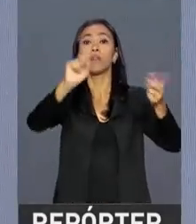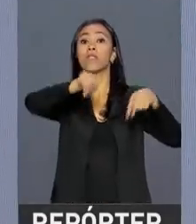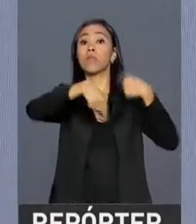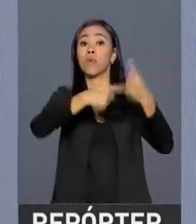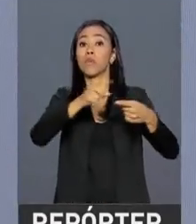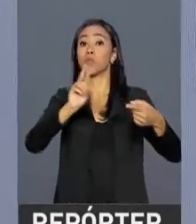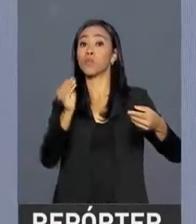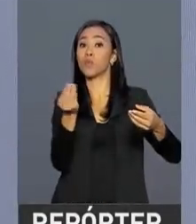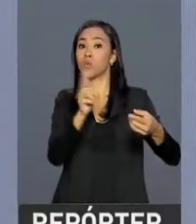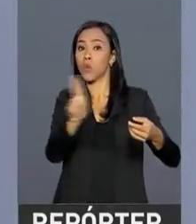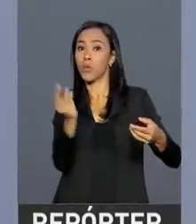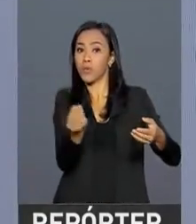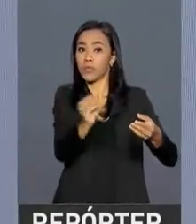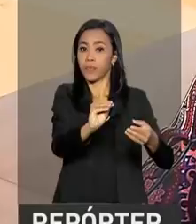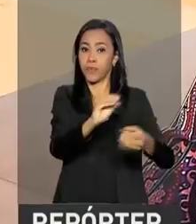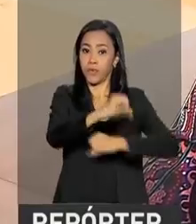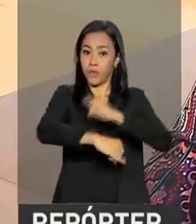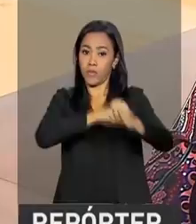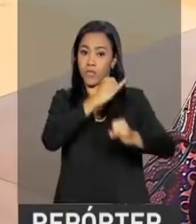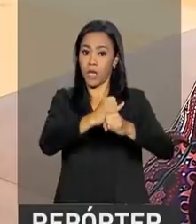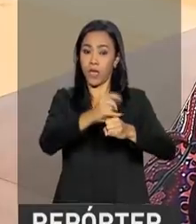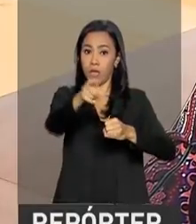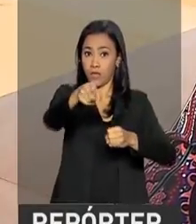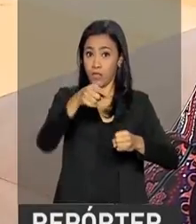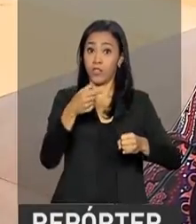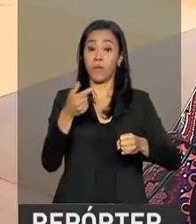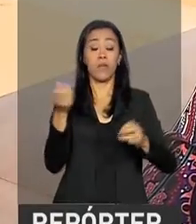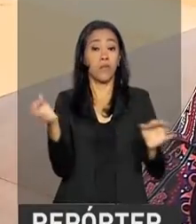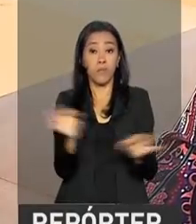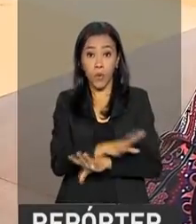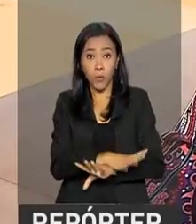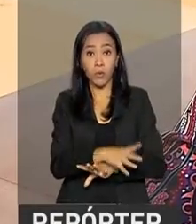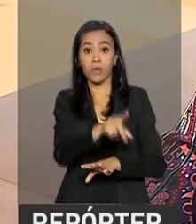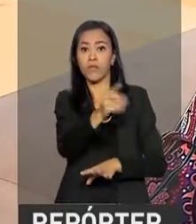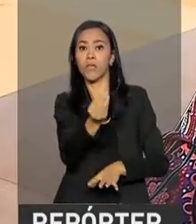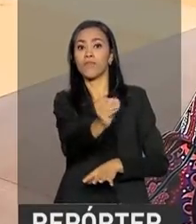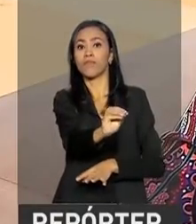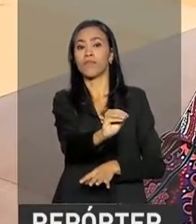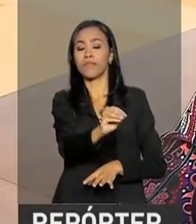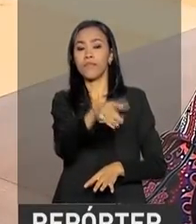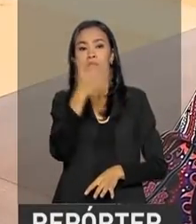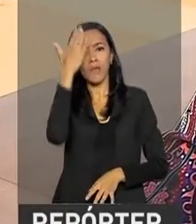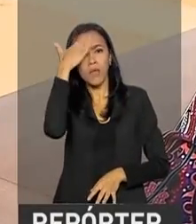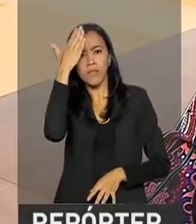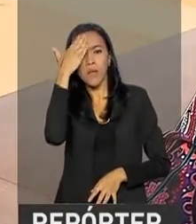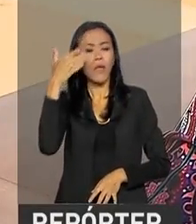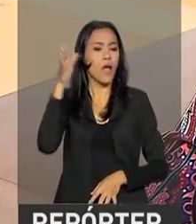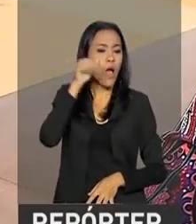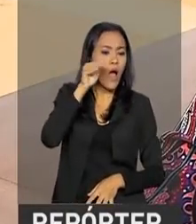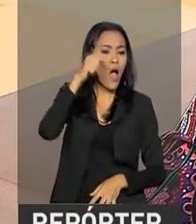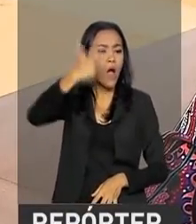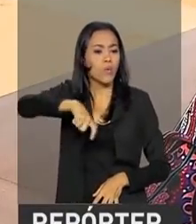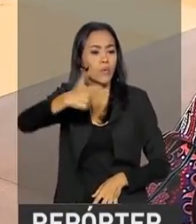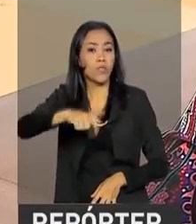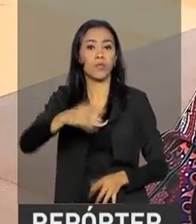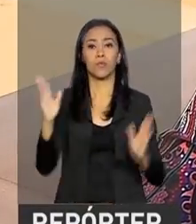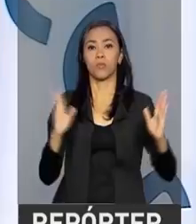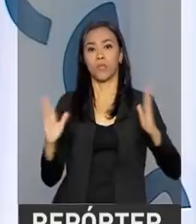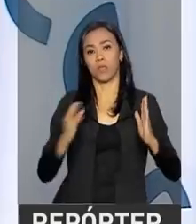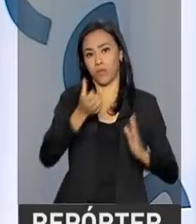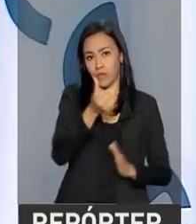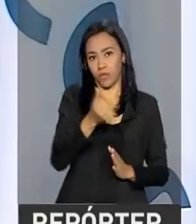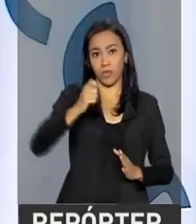no site dos correios e pronto o registro da encomenda fica disponível para consulta por seis meses